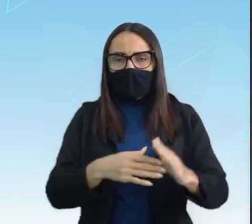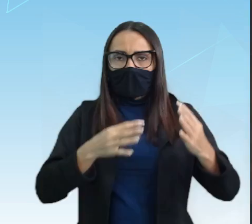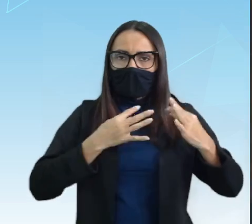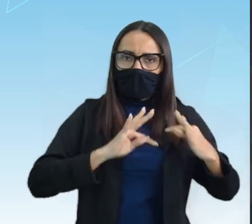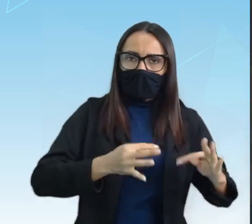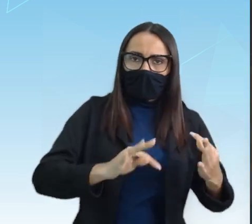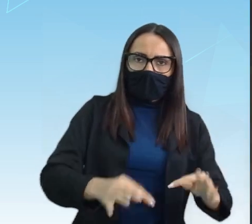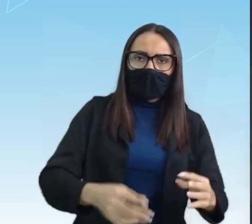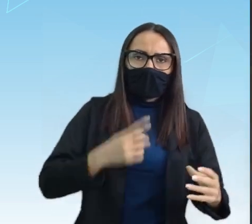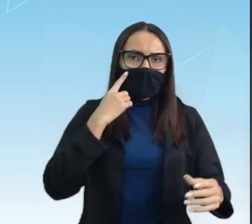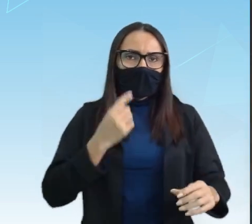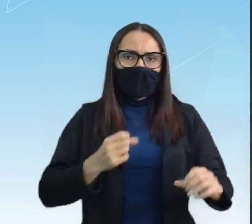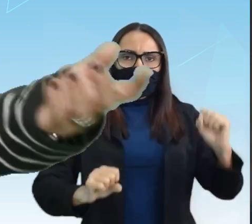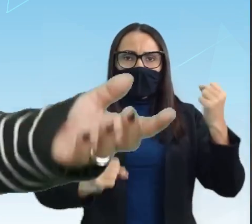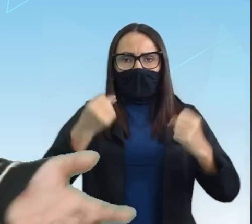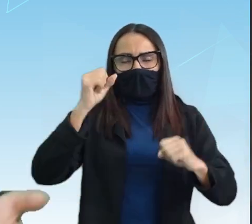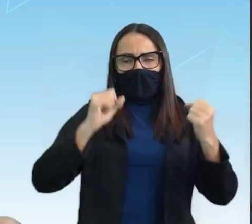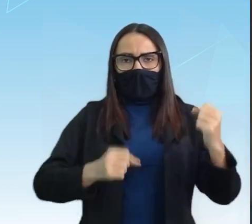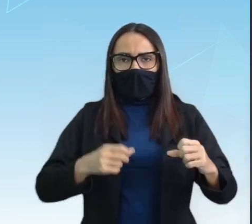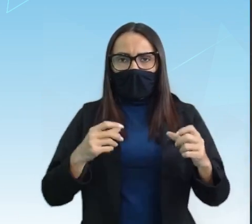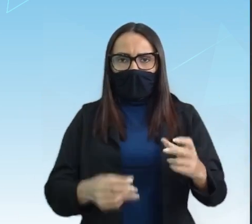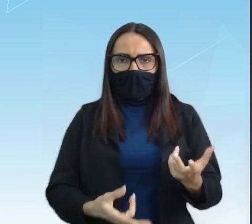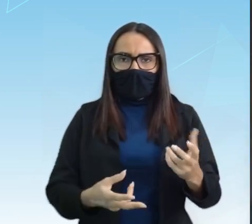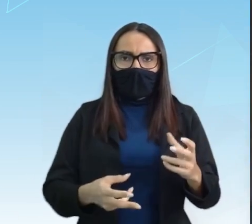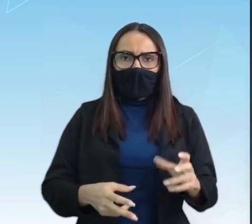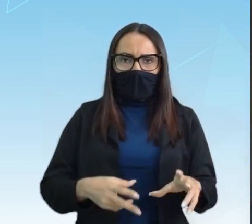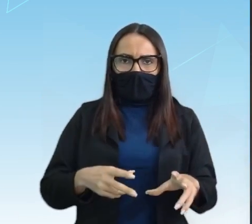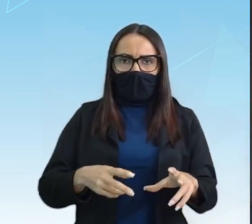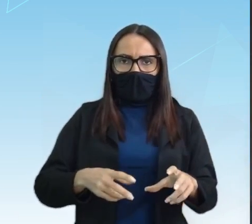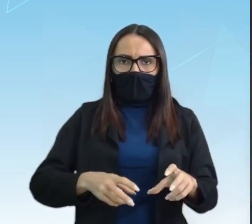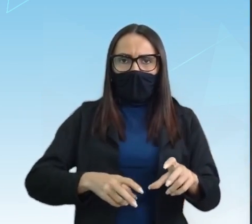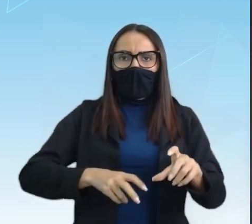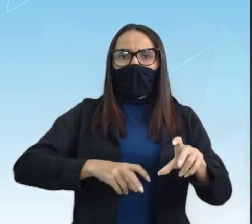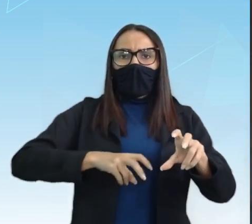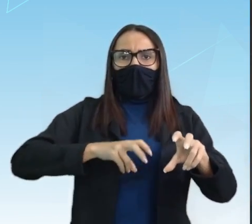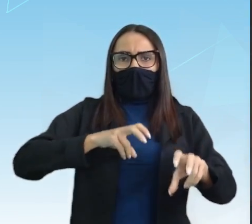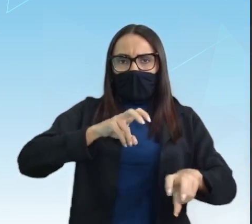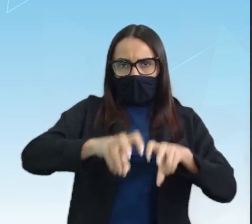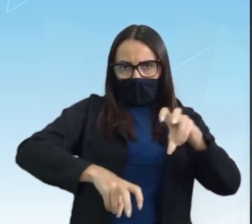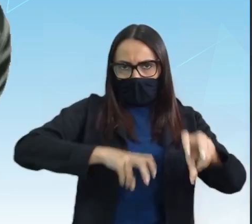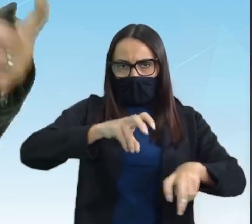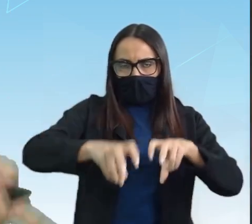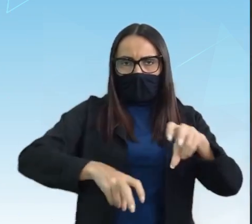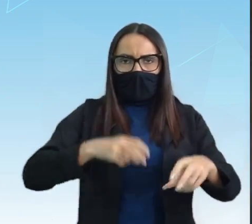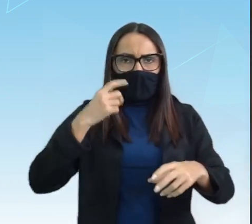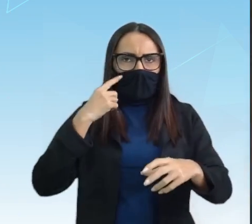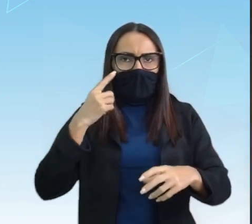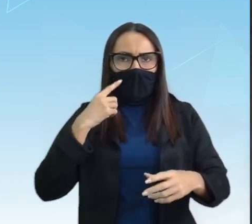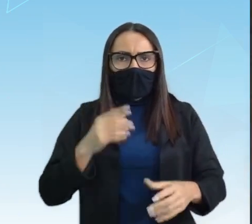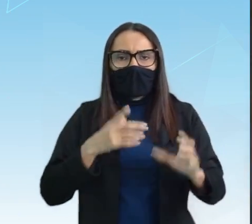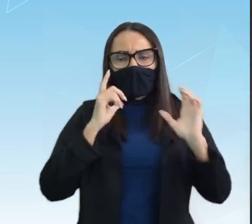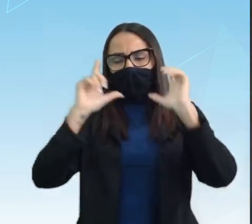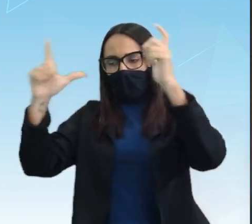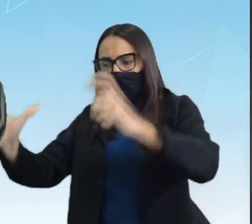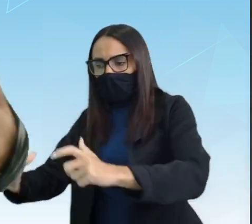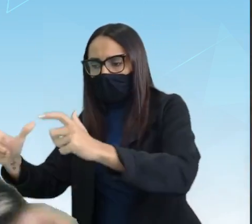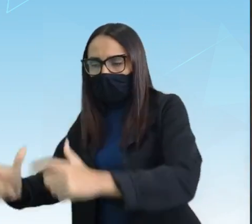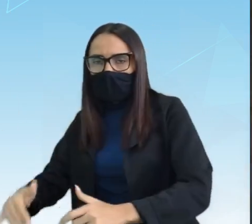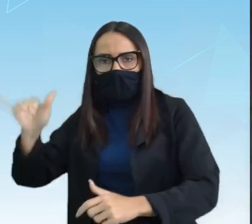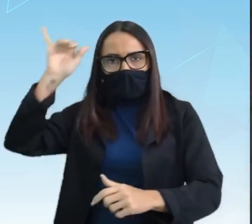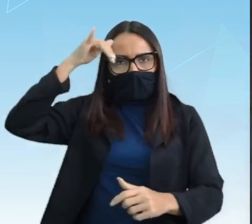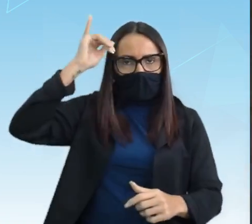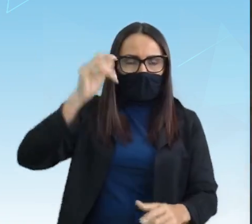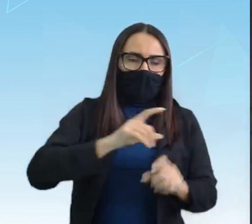tecnológico, máquinas, tratores, tudo isso. Confinamento, lugares para poder colocar os gados, lugares para guardar